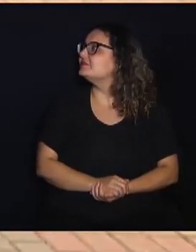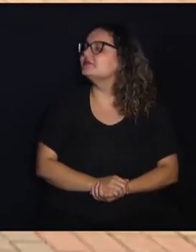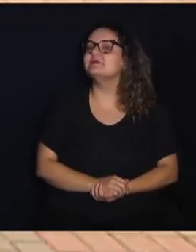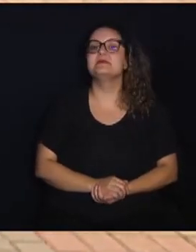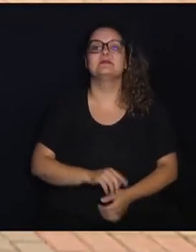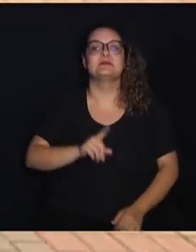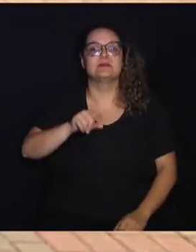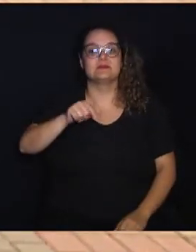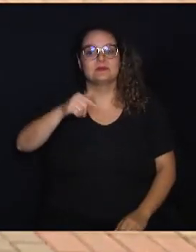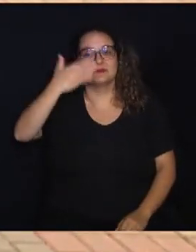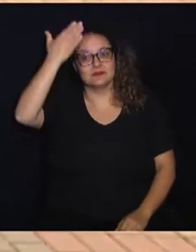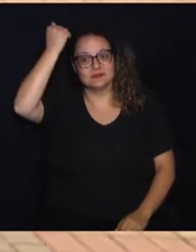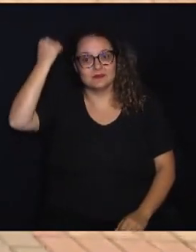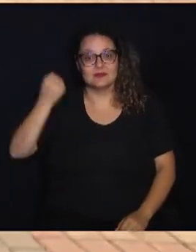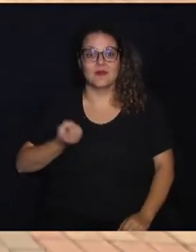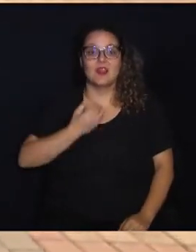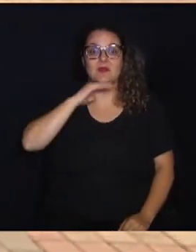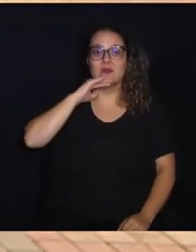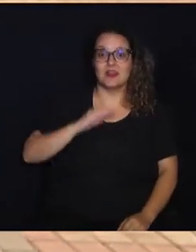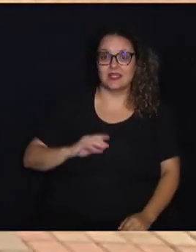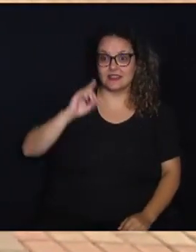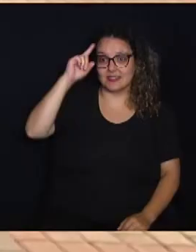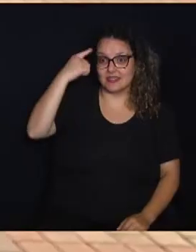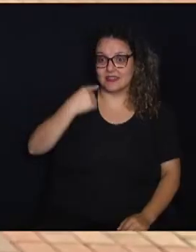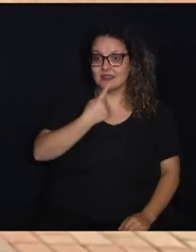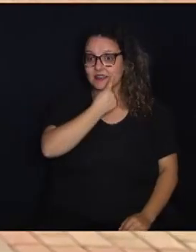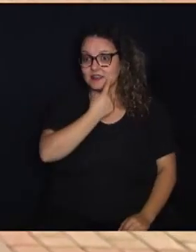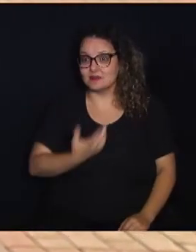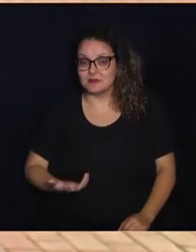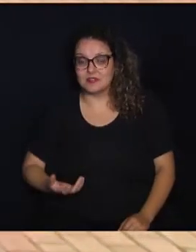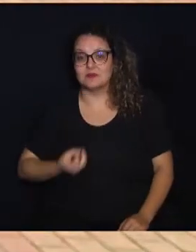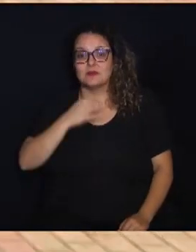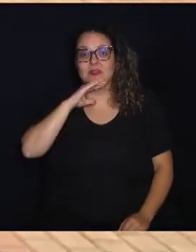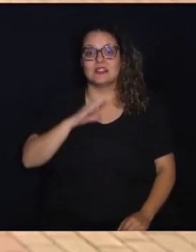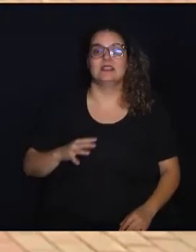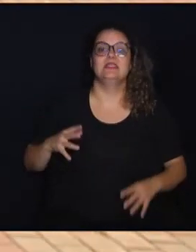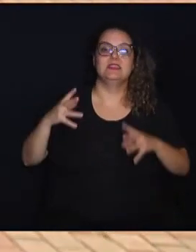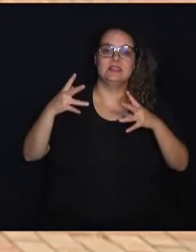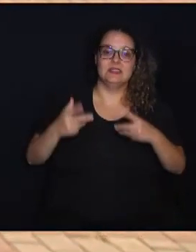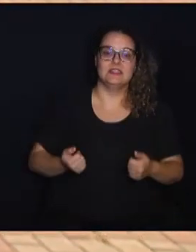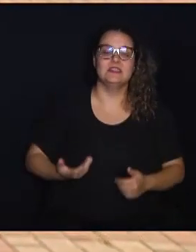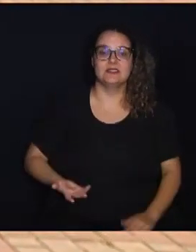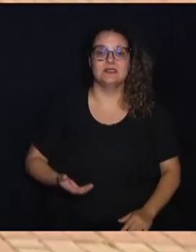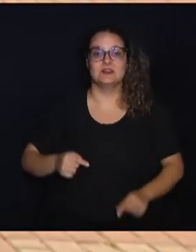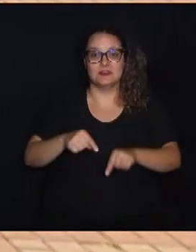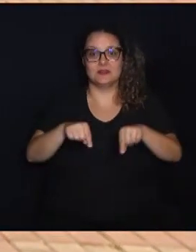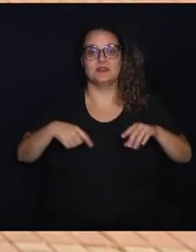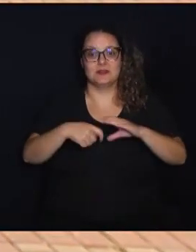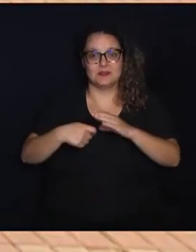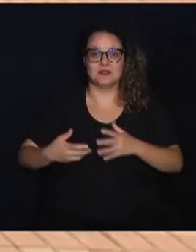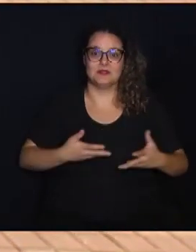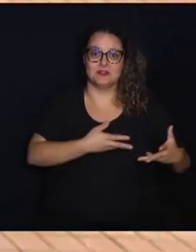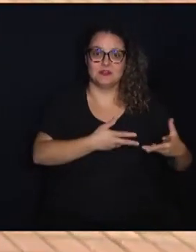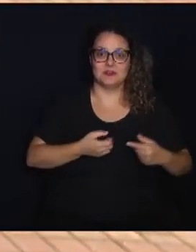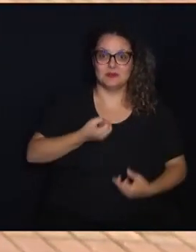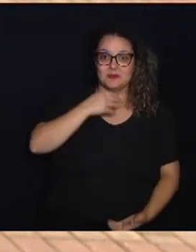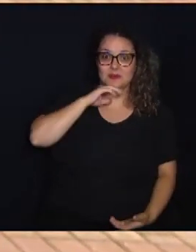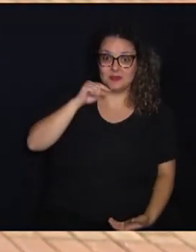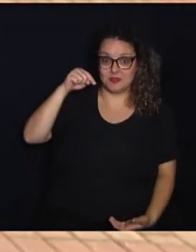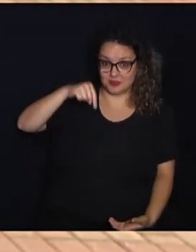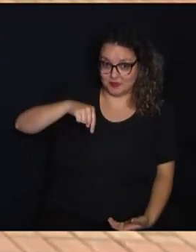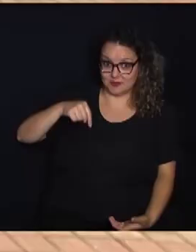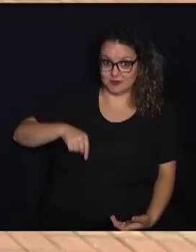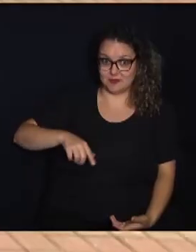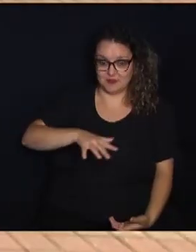Isso mesmo, Mina. Boa tarde para você, boa tarde a todos. Pessoal, aí os convidados do Estúdio Câmara, muito boa tarde. Sim, estou aqui